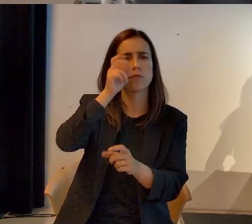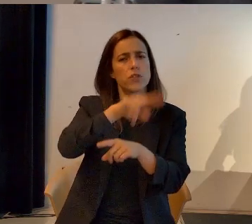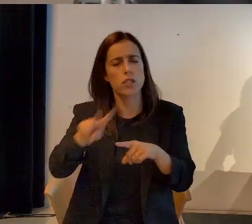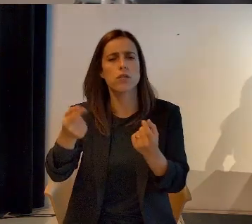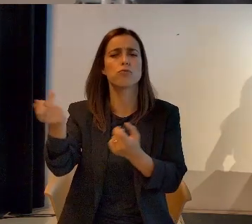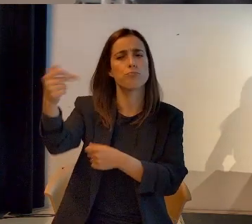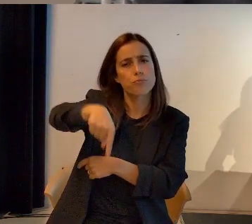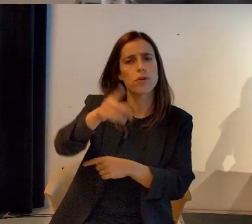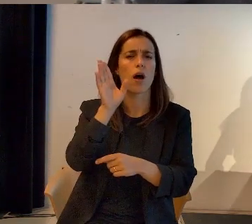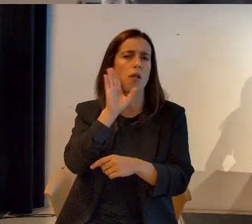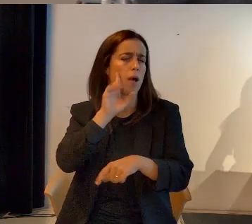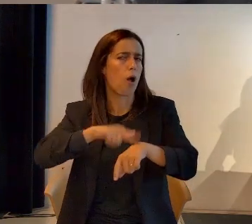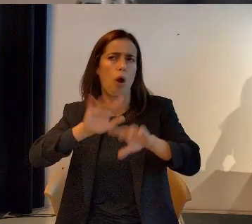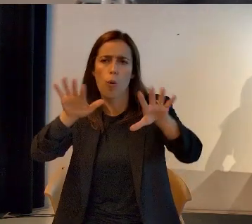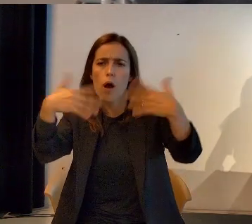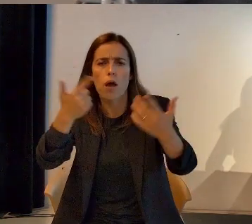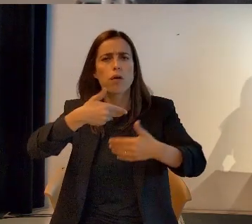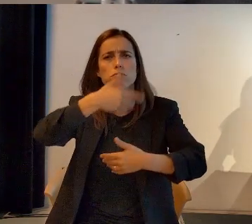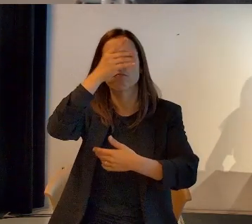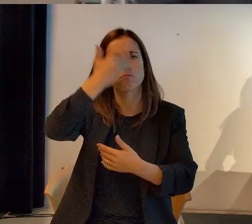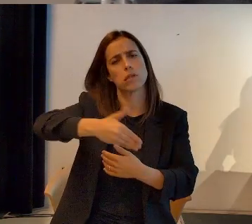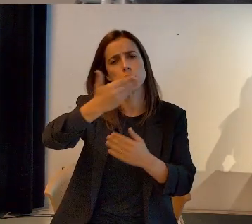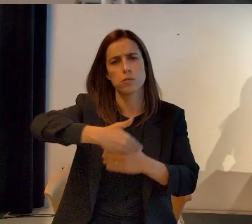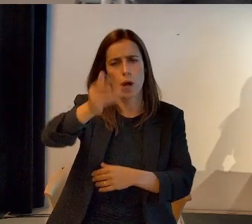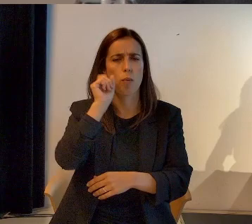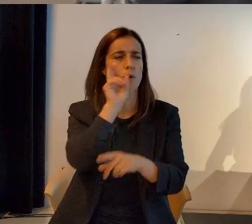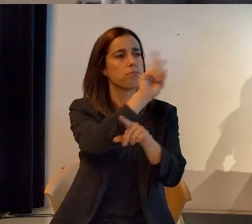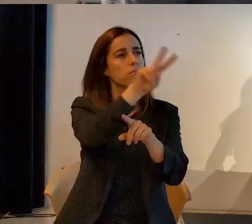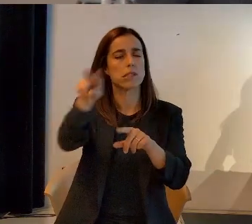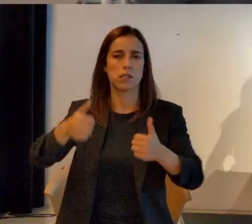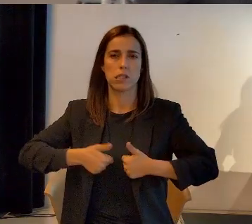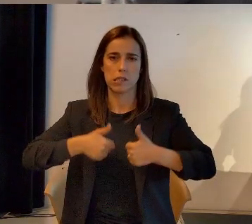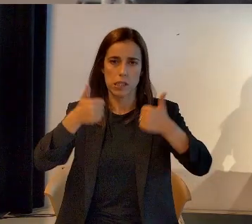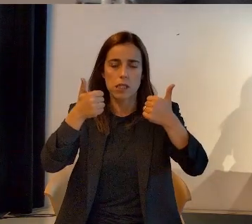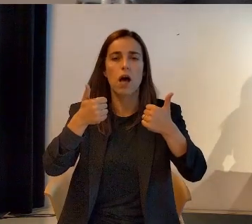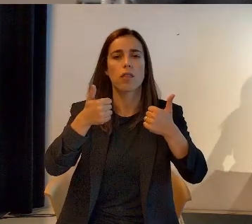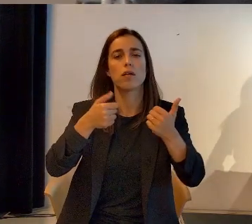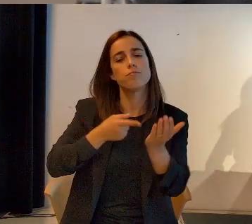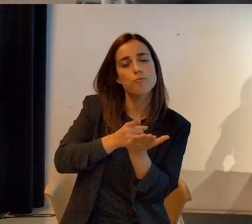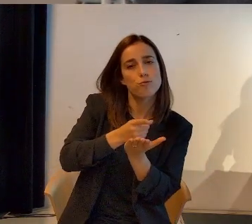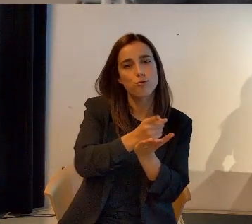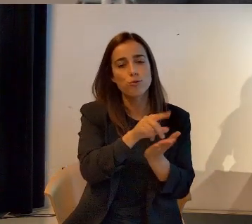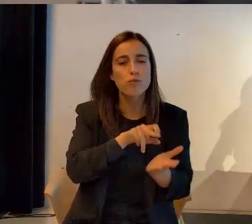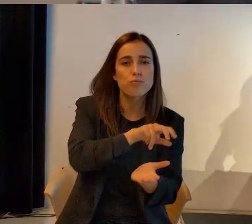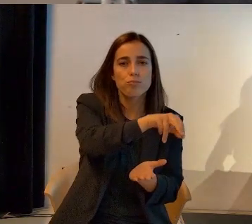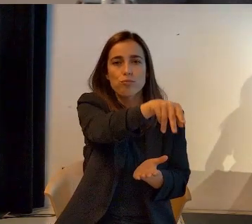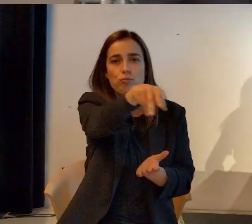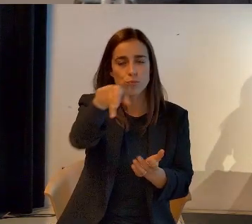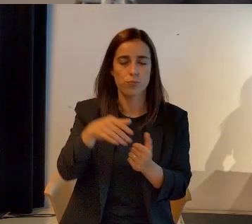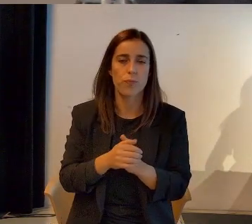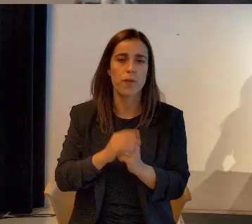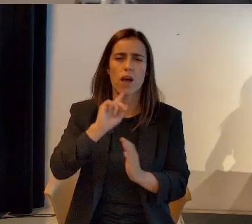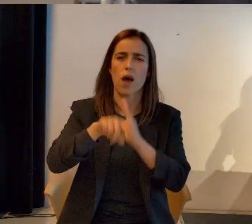visitar, e a qualquer hora, qualquer dia da semana, podem visitar a nossa cidade seguindo o roteiro da arte urbana. Portanto, a Águeda